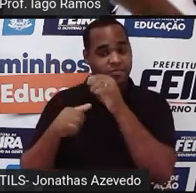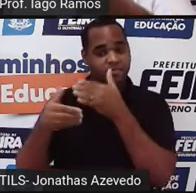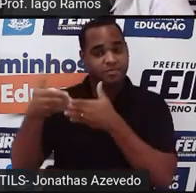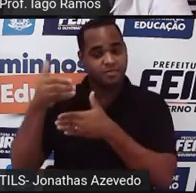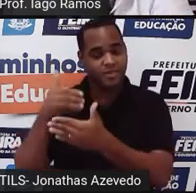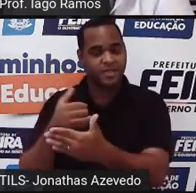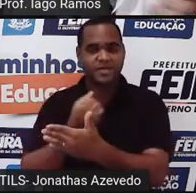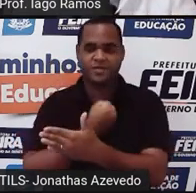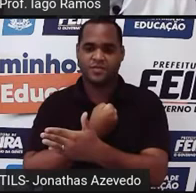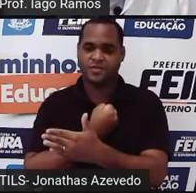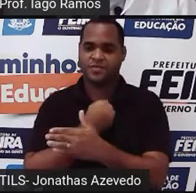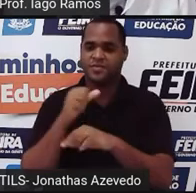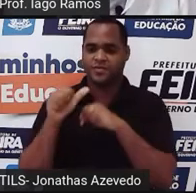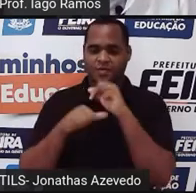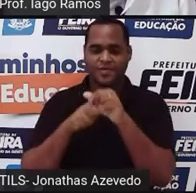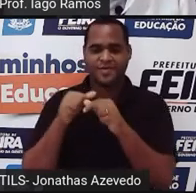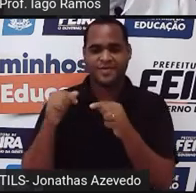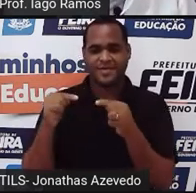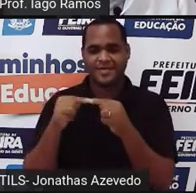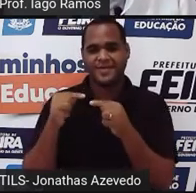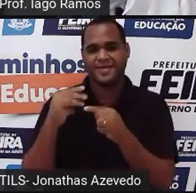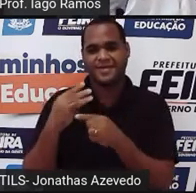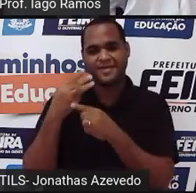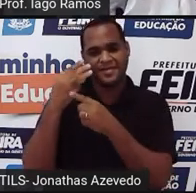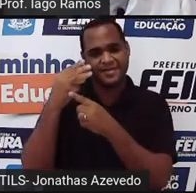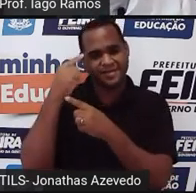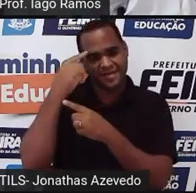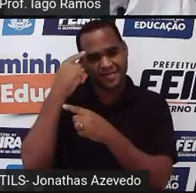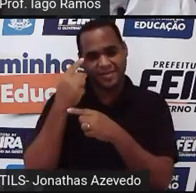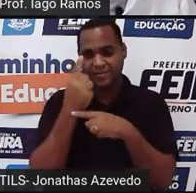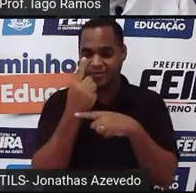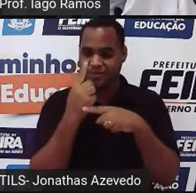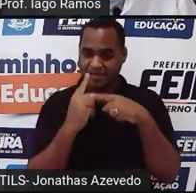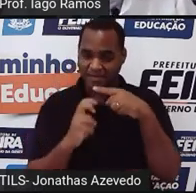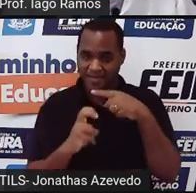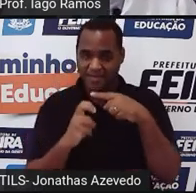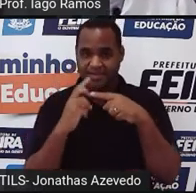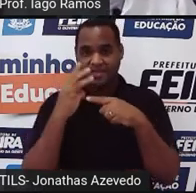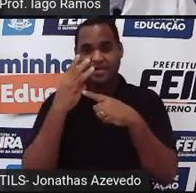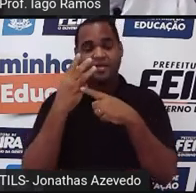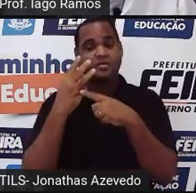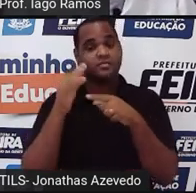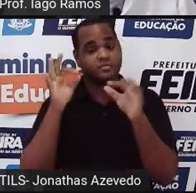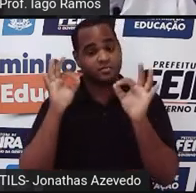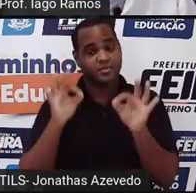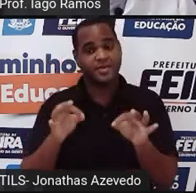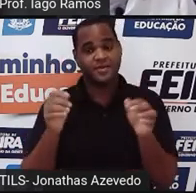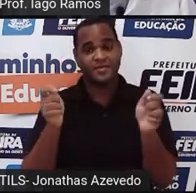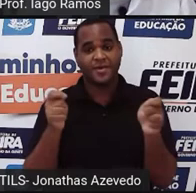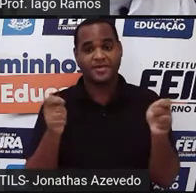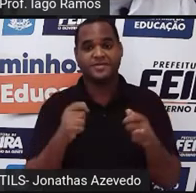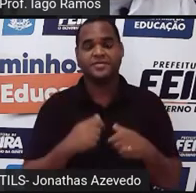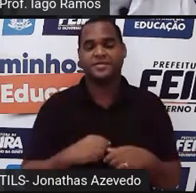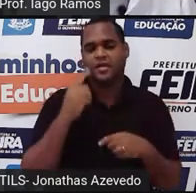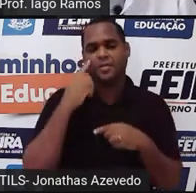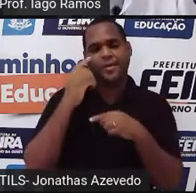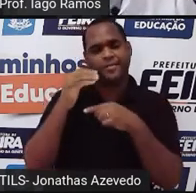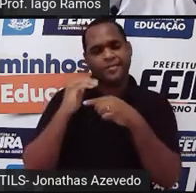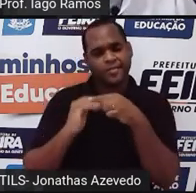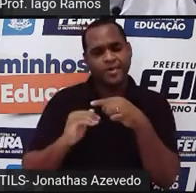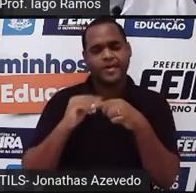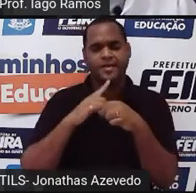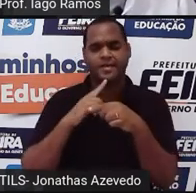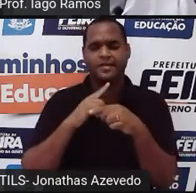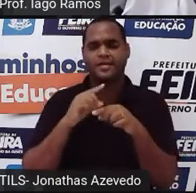fração elevado a 3 né um elevado a 3 é um vezes um vezes um depois o número de baixo na